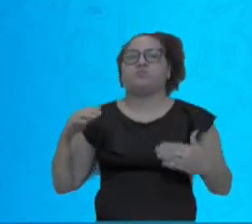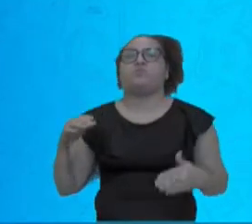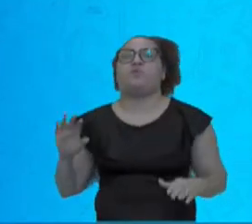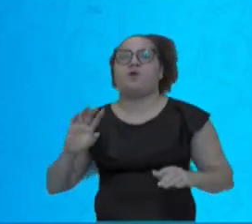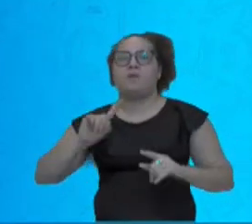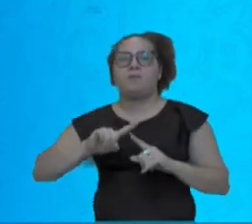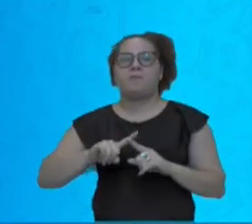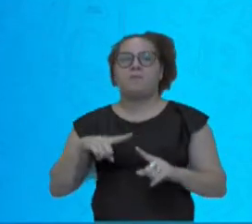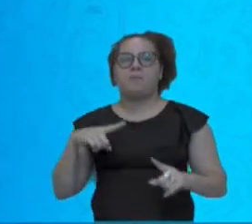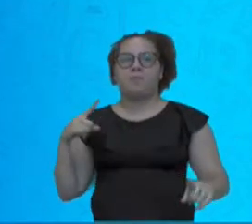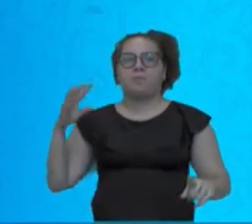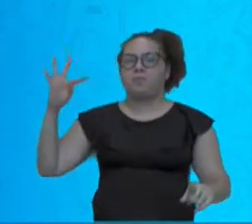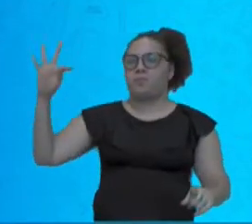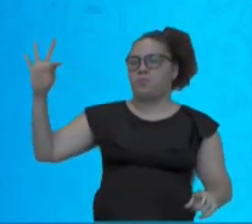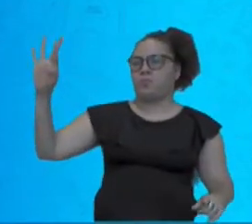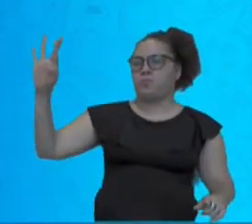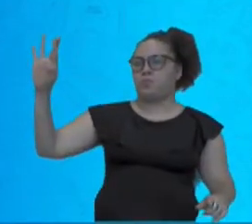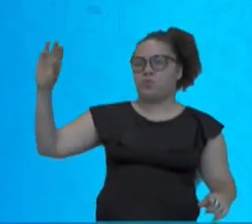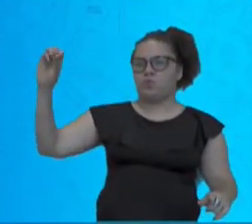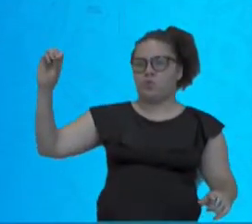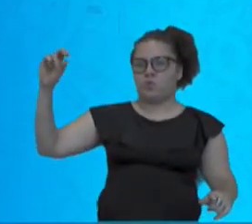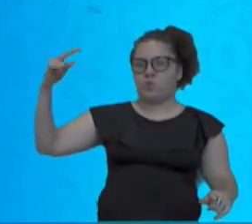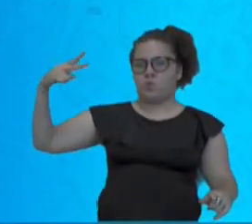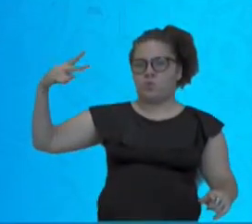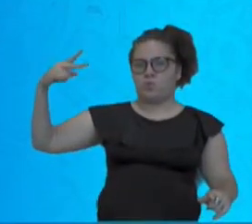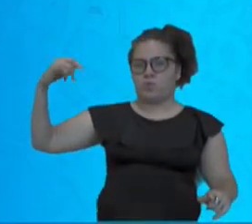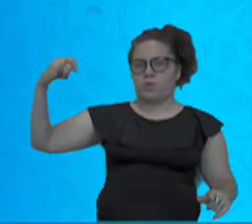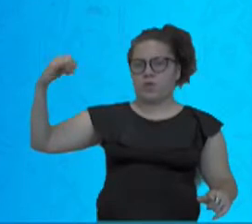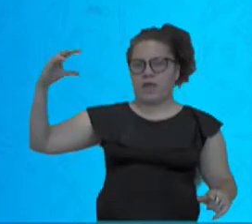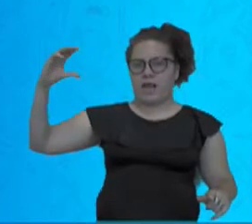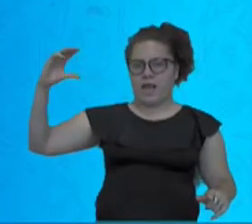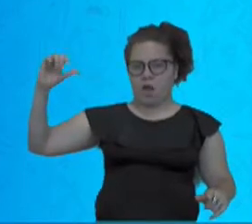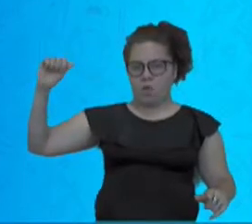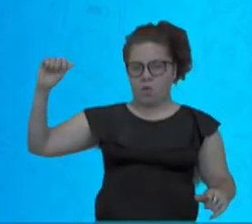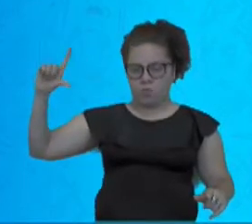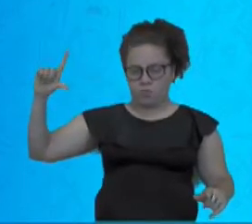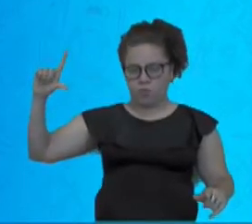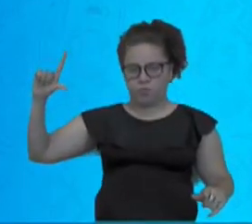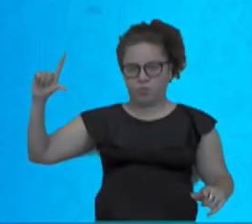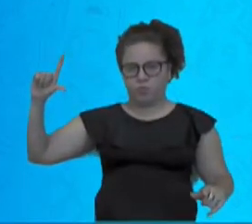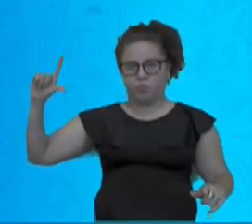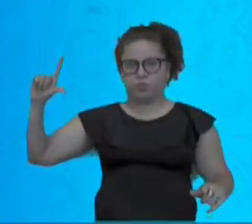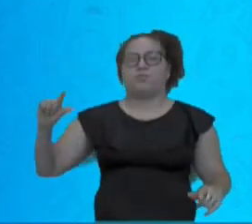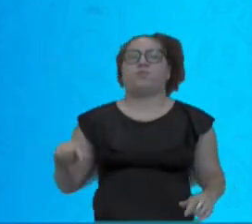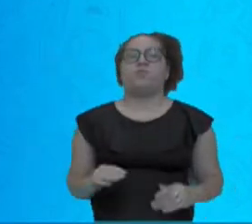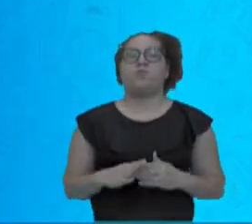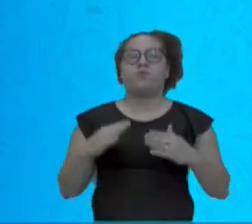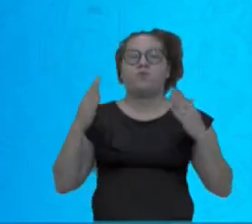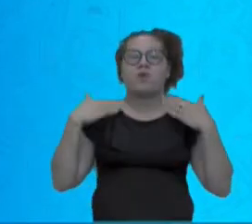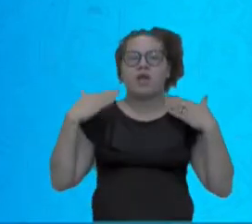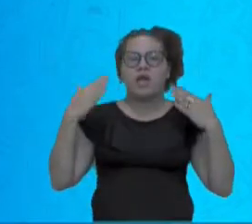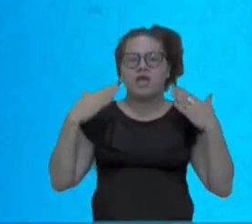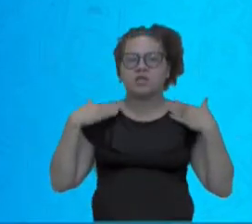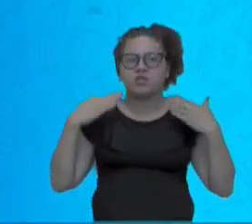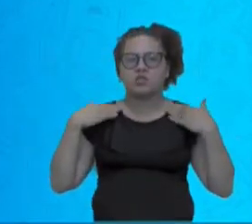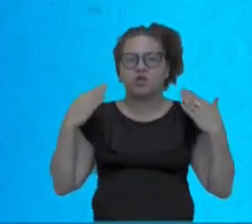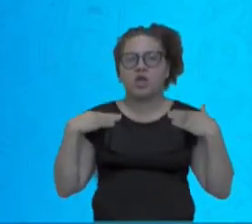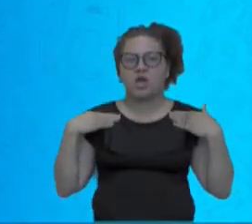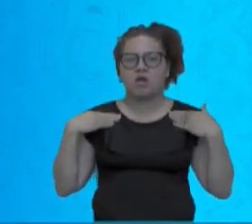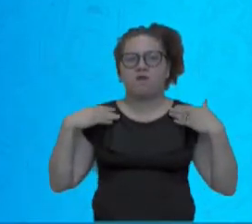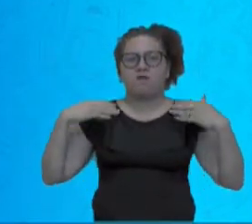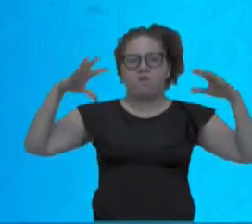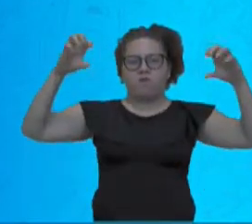Temperaturas mais baixas, porém seco no inverno. Nós temos, então,